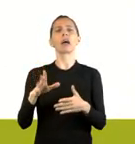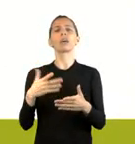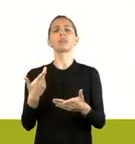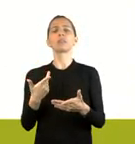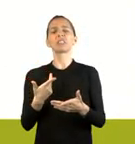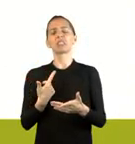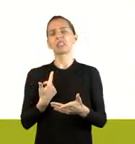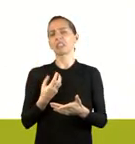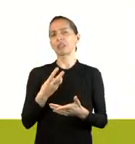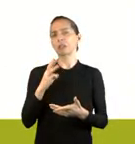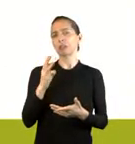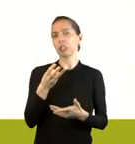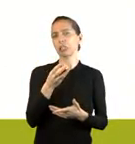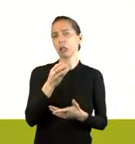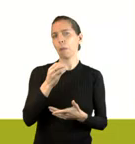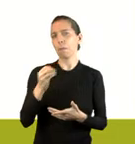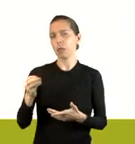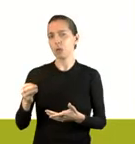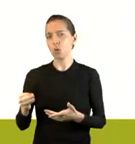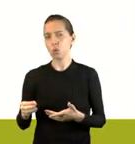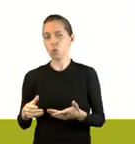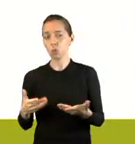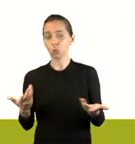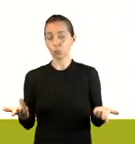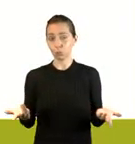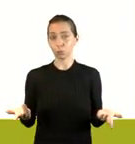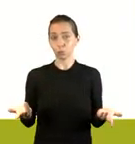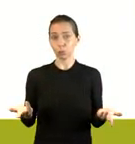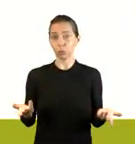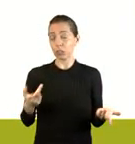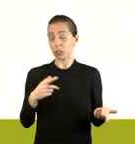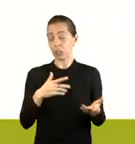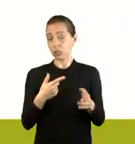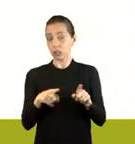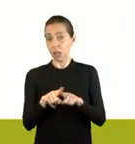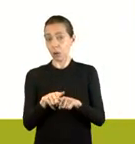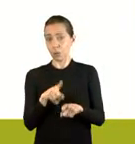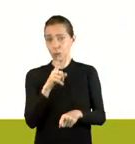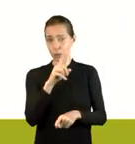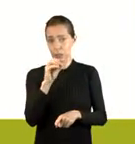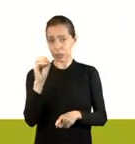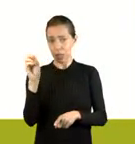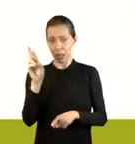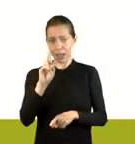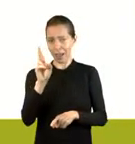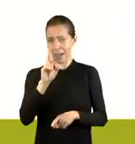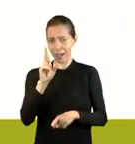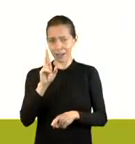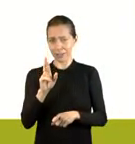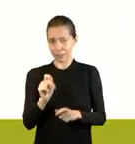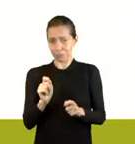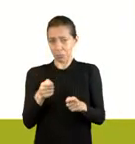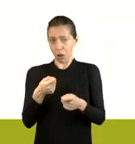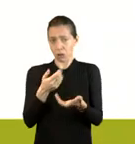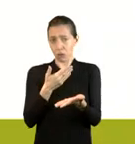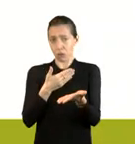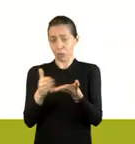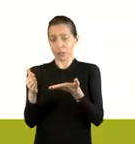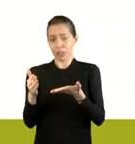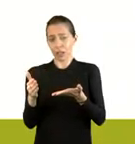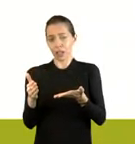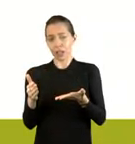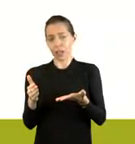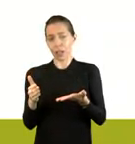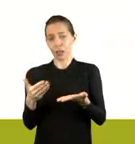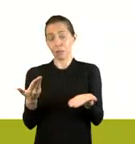Uns 30 mil. Então, R$100 é tranquilo de começar, mas 30 mil